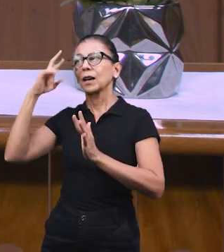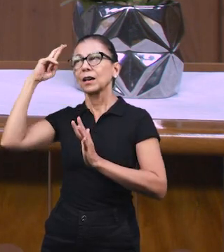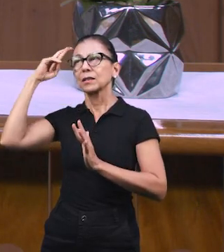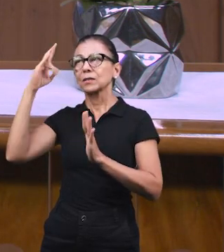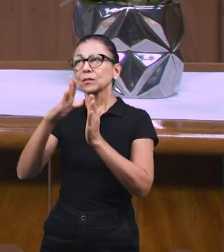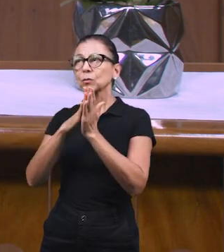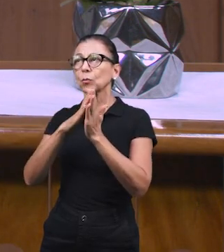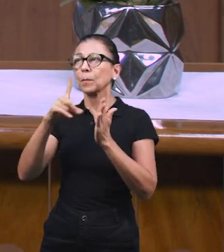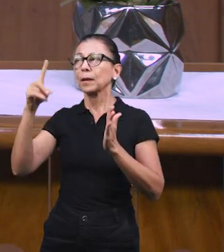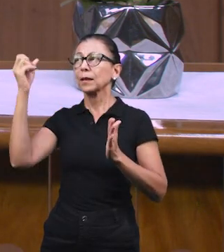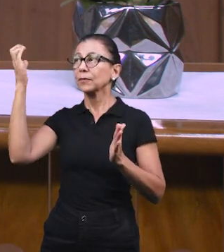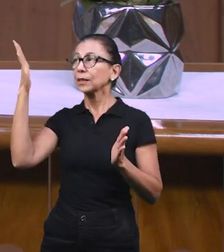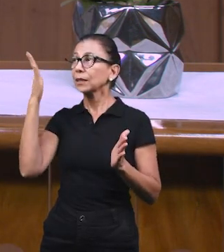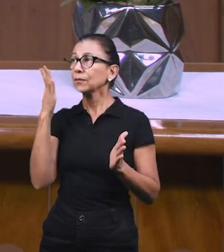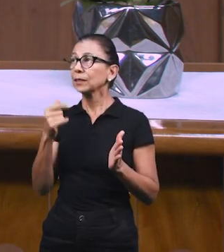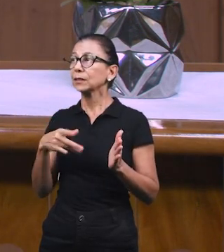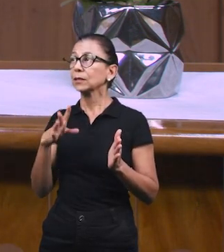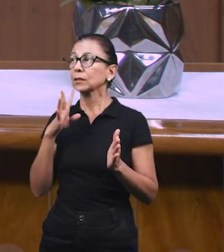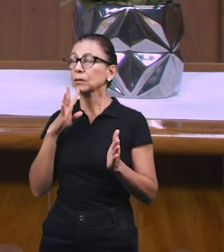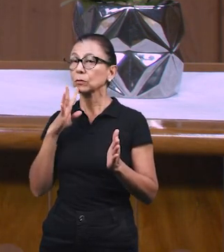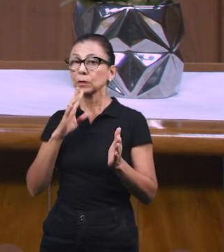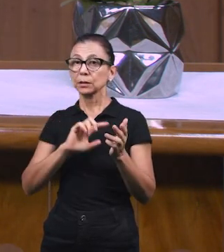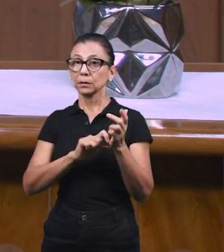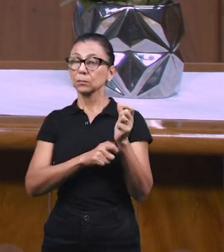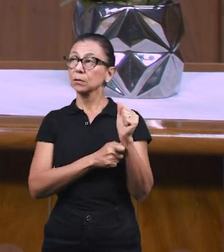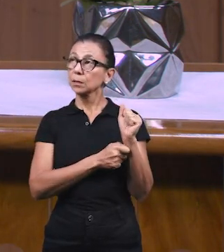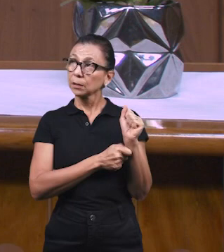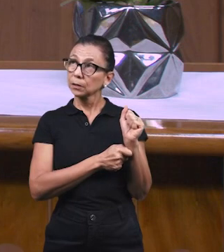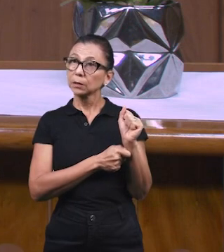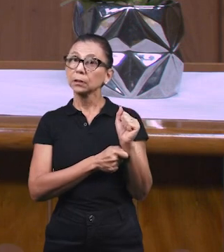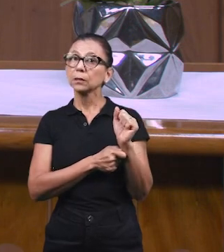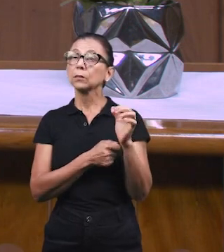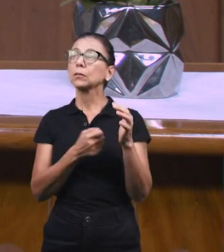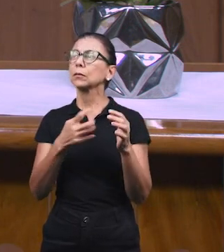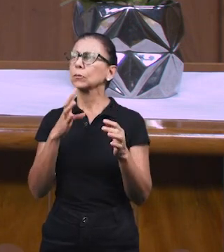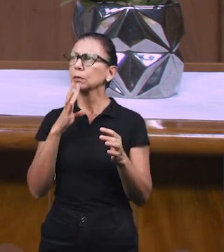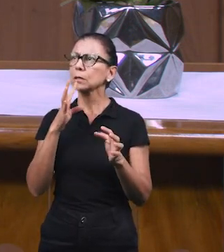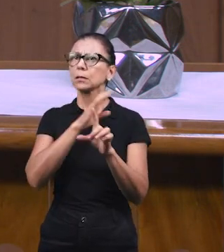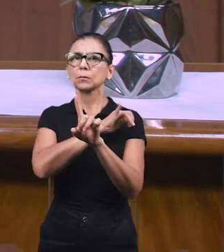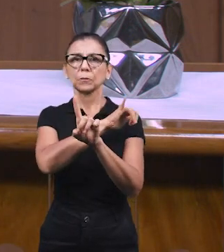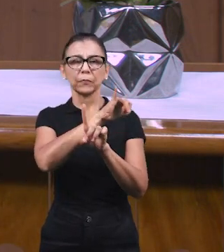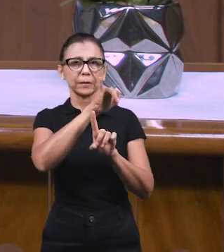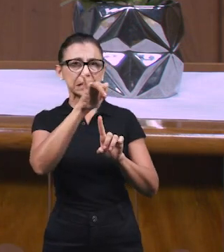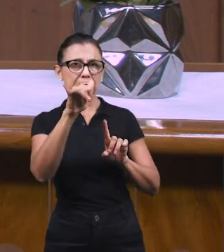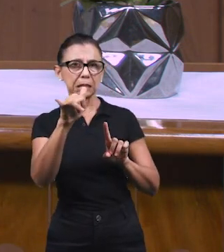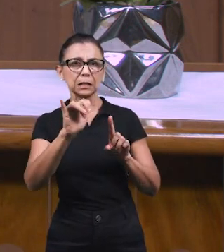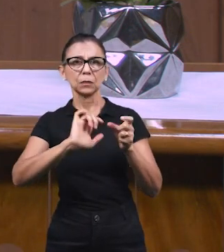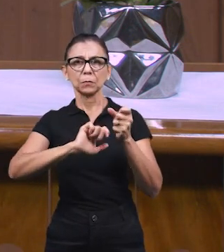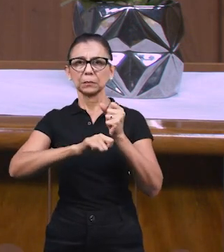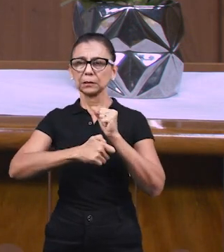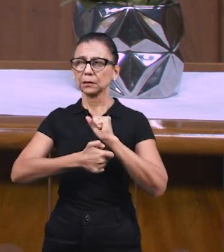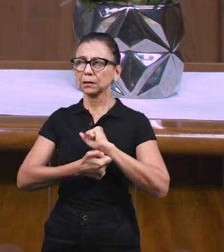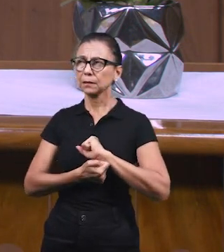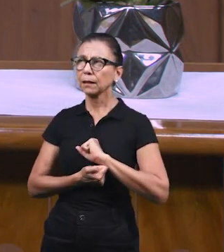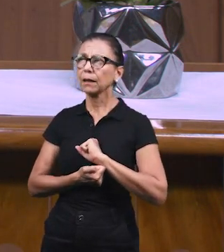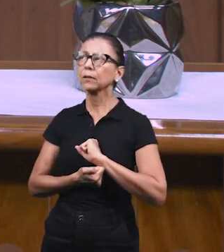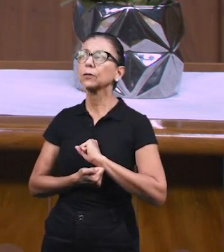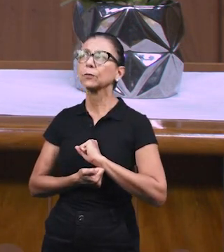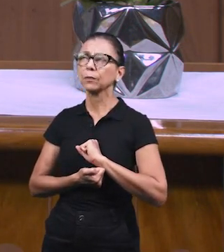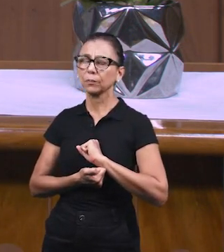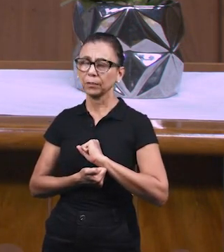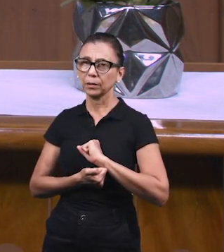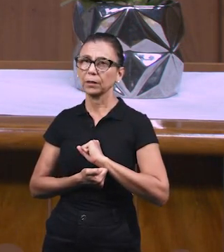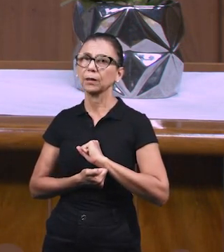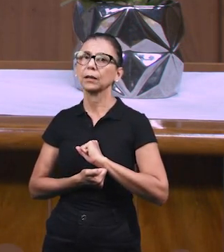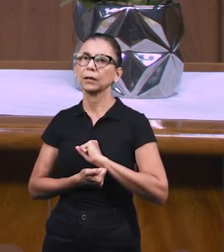nós. Eu quero conhecer o segredo, eu quero conhecer a profecia, eu quero conhecer o mistério. E nós